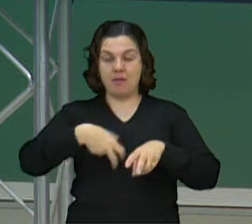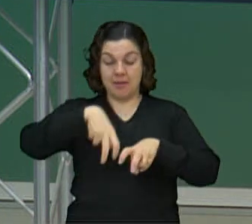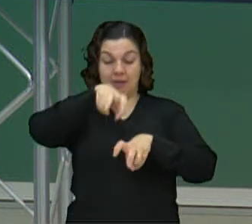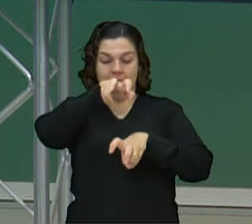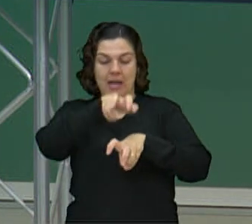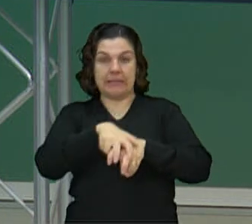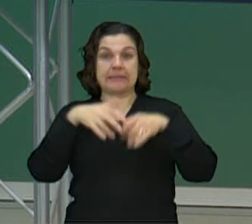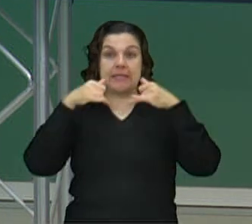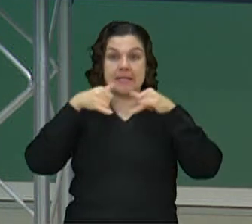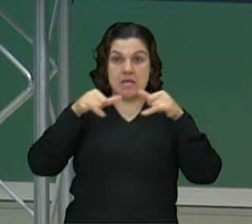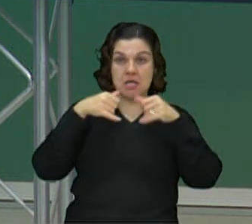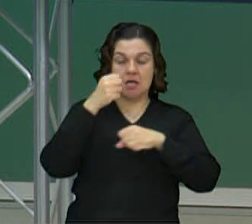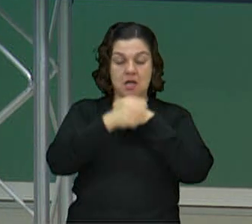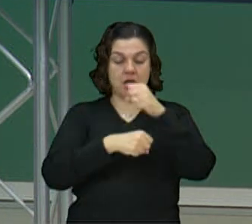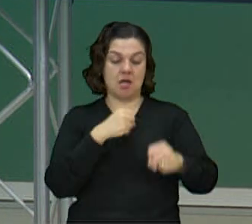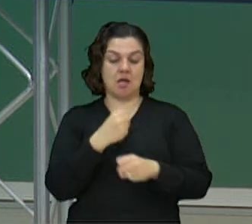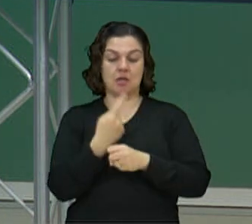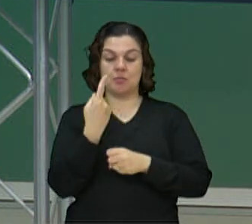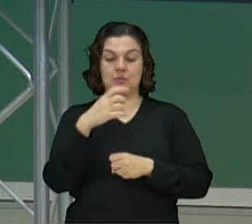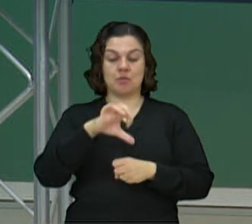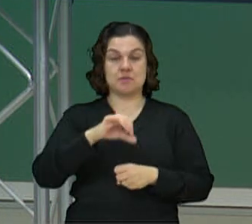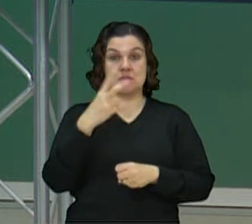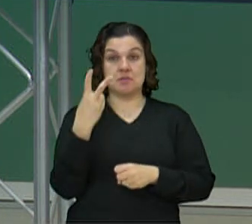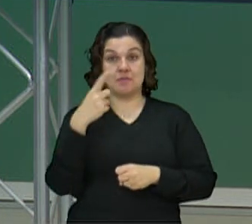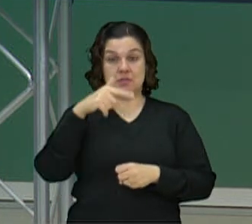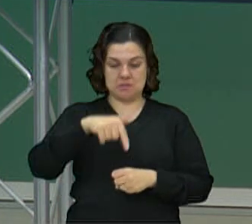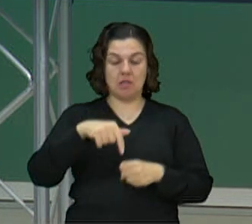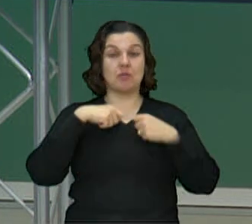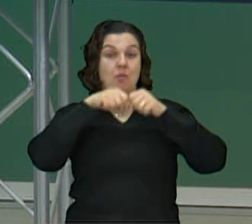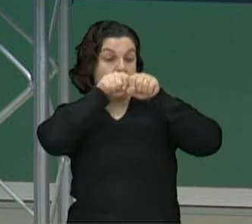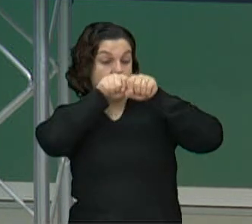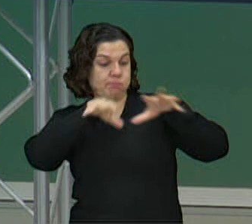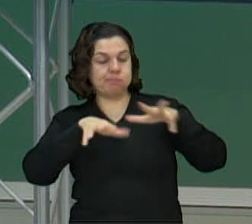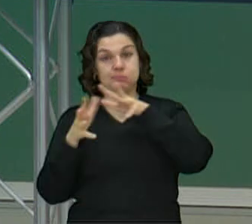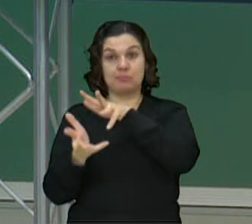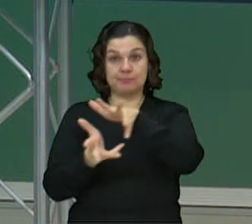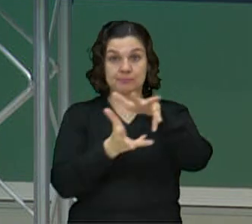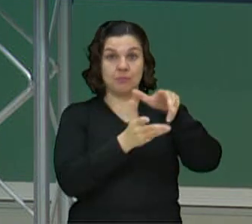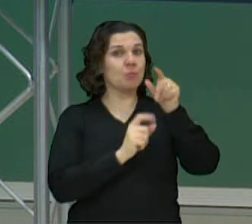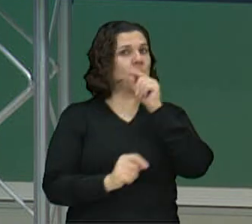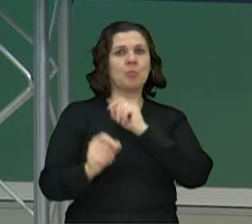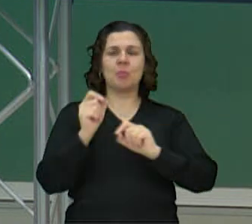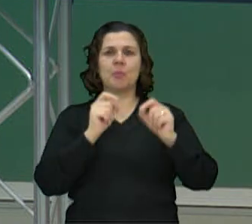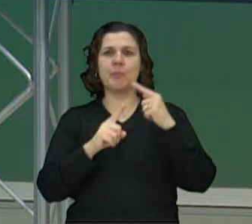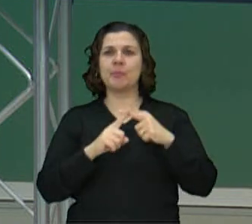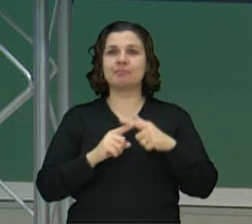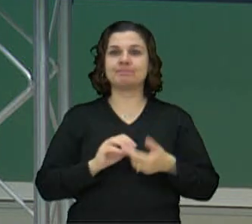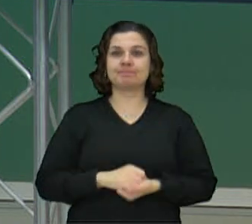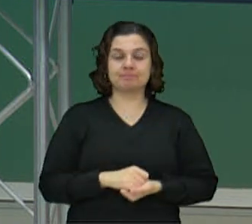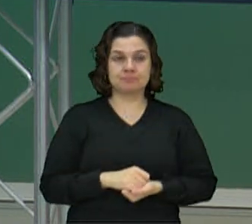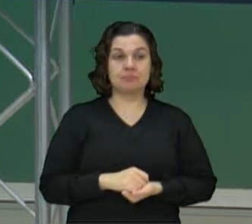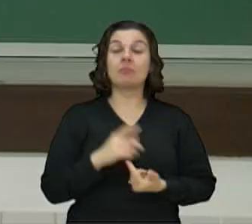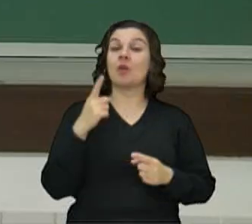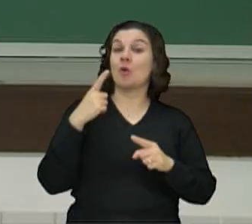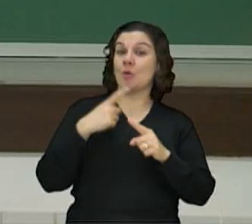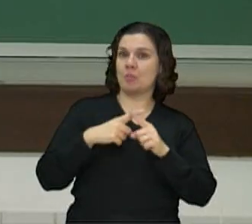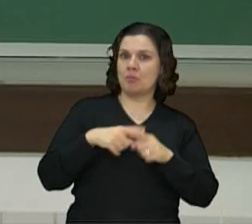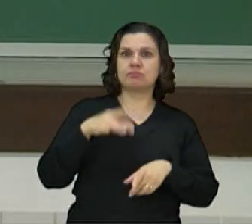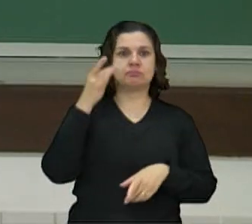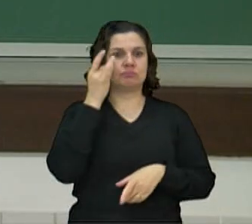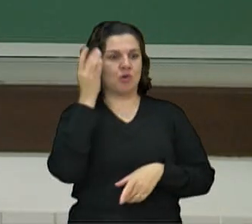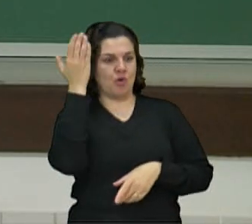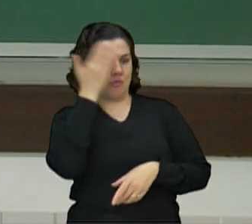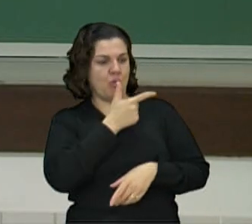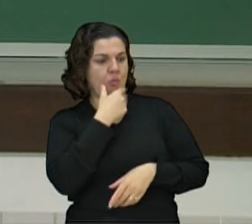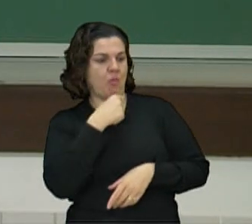em 1927. Esse caso teve grande repercussão porque, mesmo com a confissão de